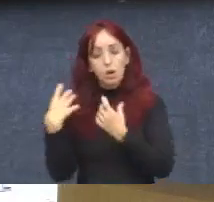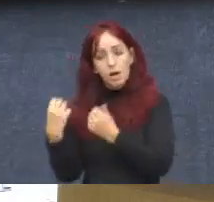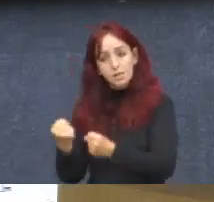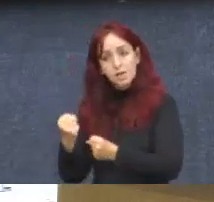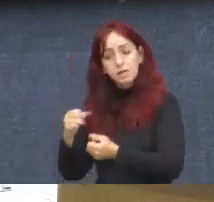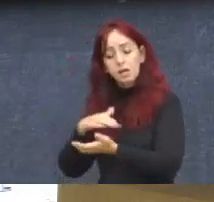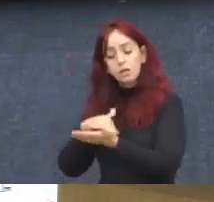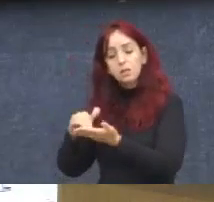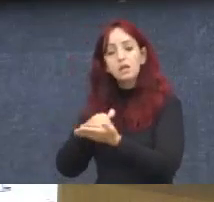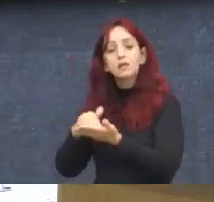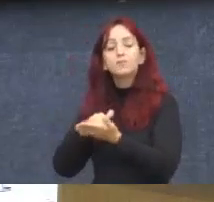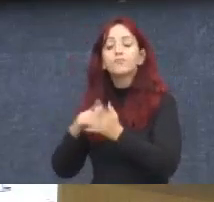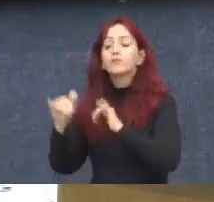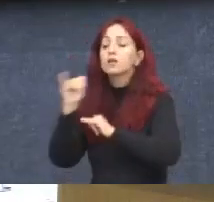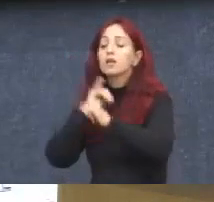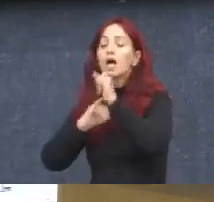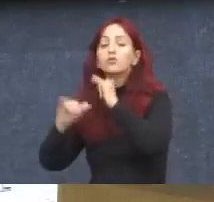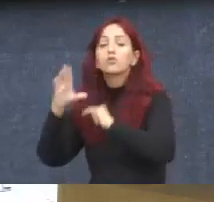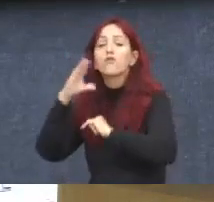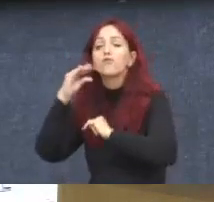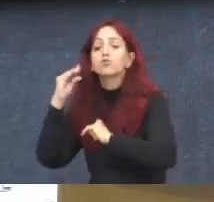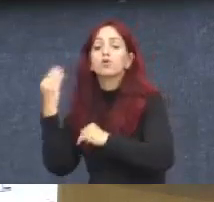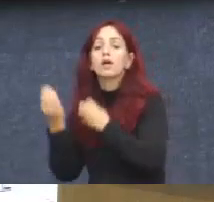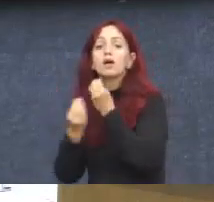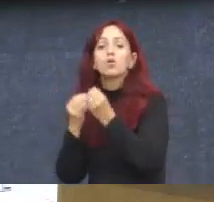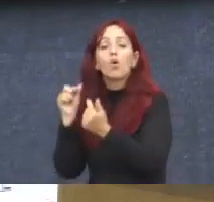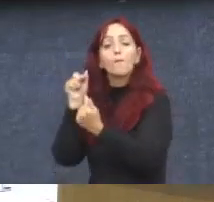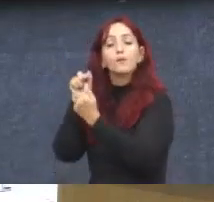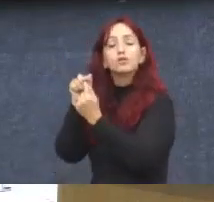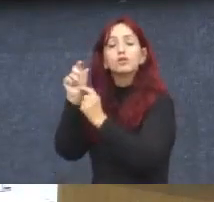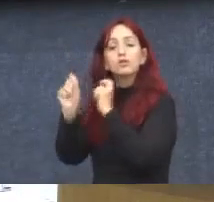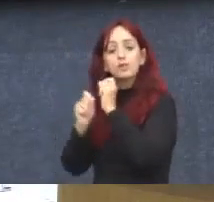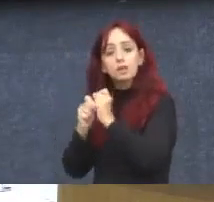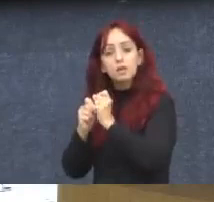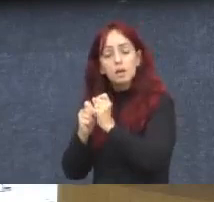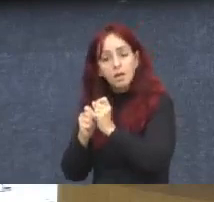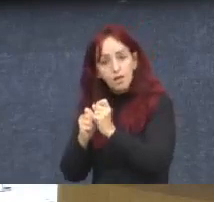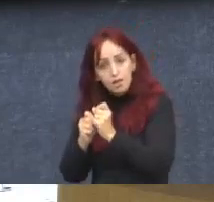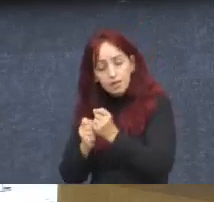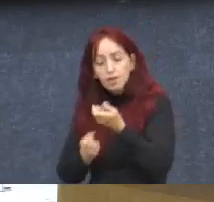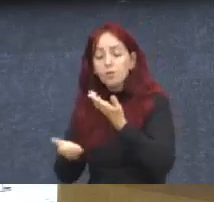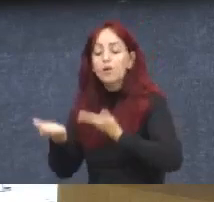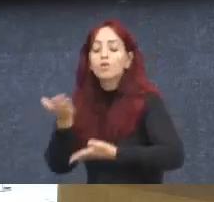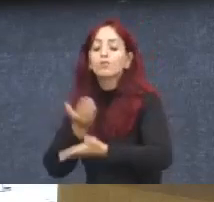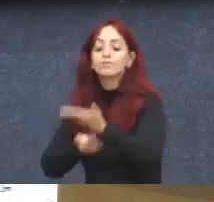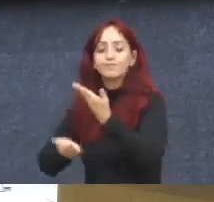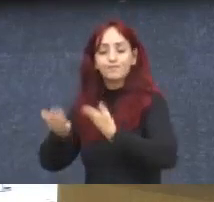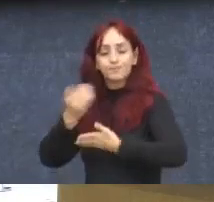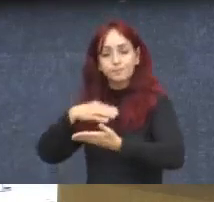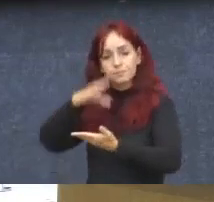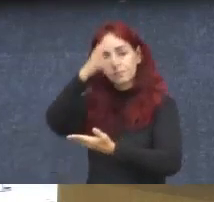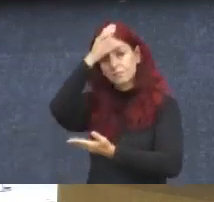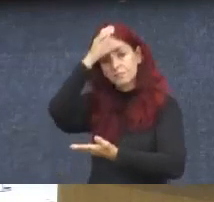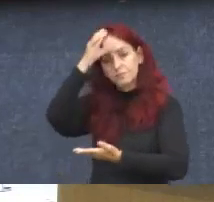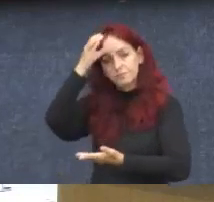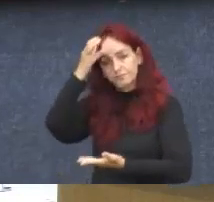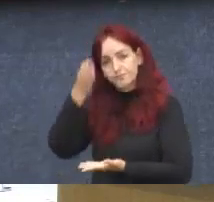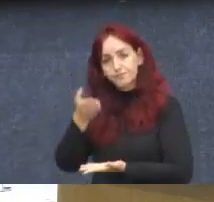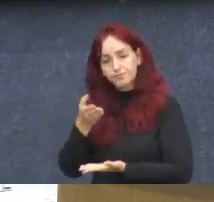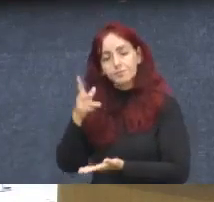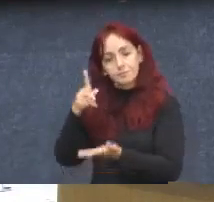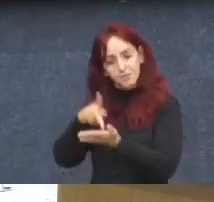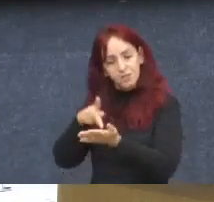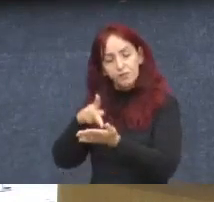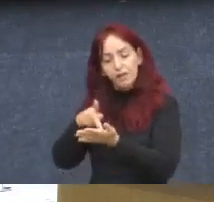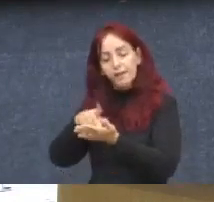de Assuntos Institucionais com um único objetivo: contribuir com essa casa. Contribuir de verdade